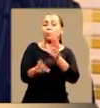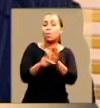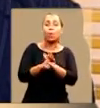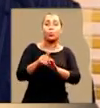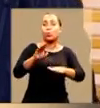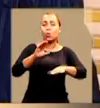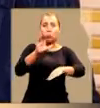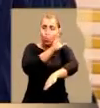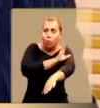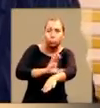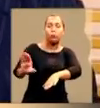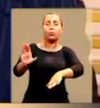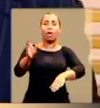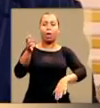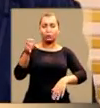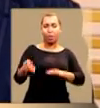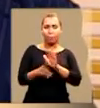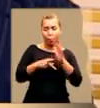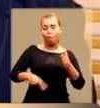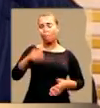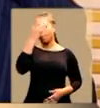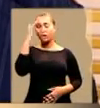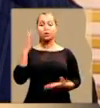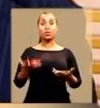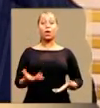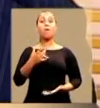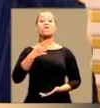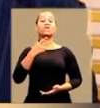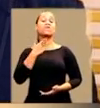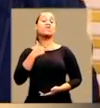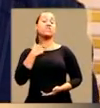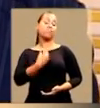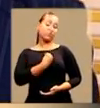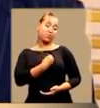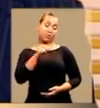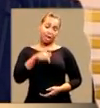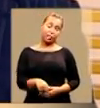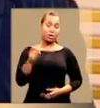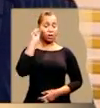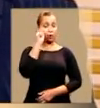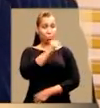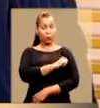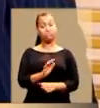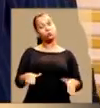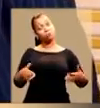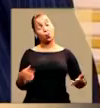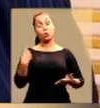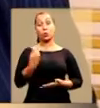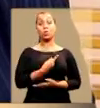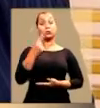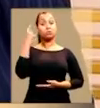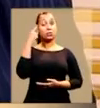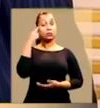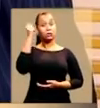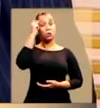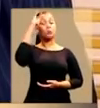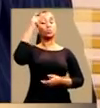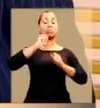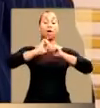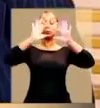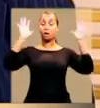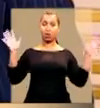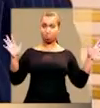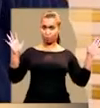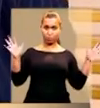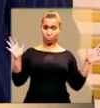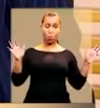atividades culturais de pessoas que vieram para cá, escolheram viver no Brasil e em Rio Preto, aqui na região. Então, acho que a gente tem que pensar a cultura de maneira muito